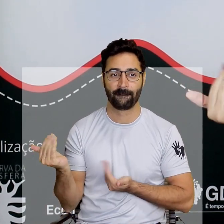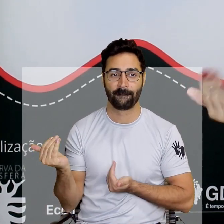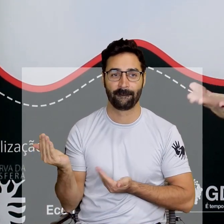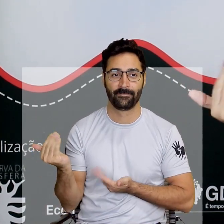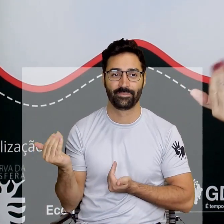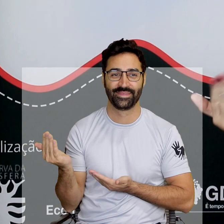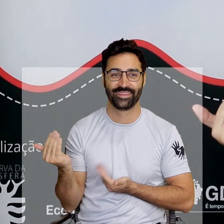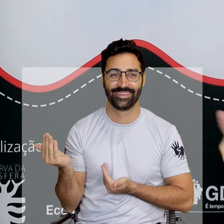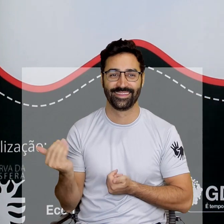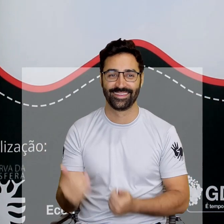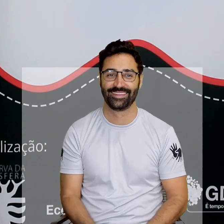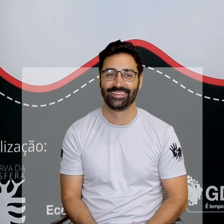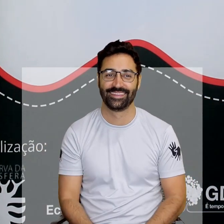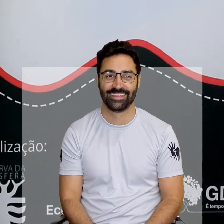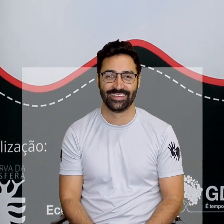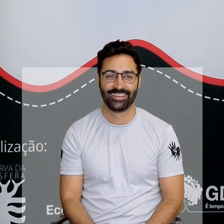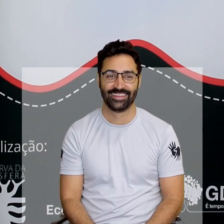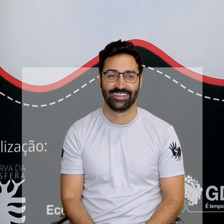Isso.